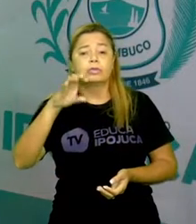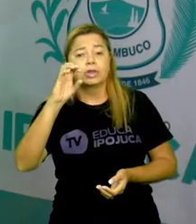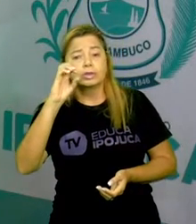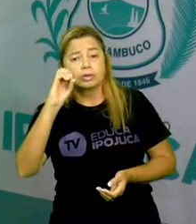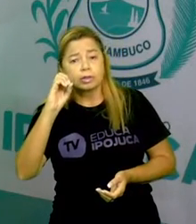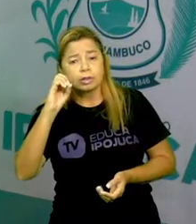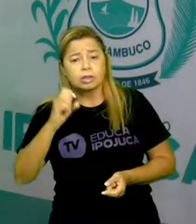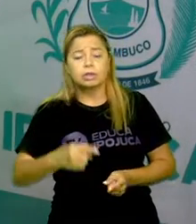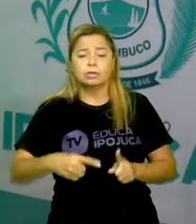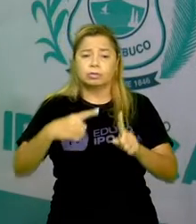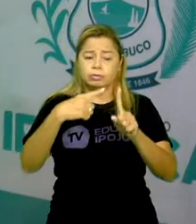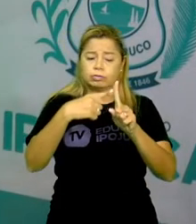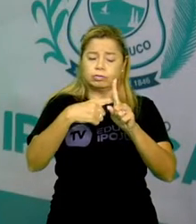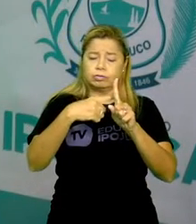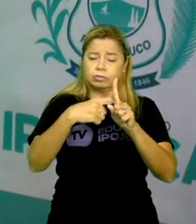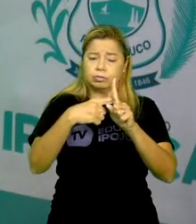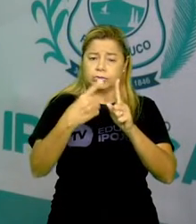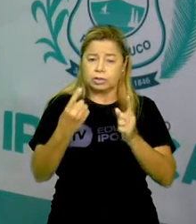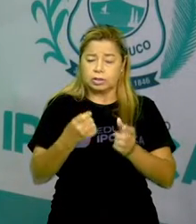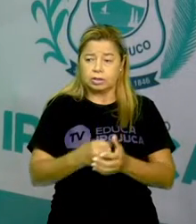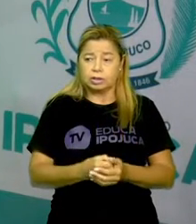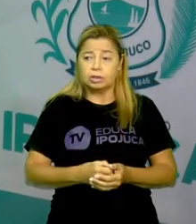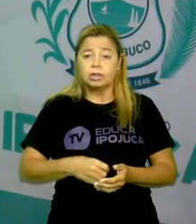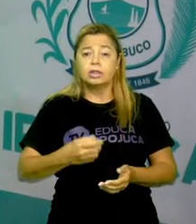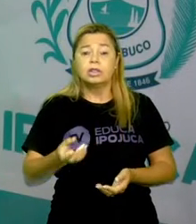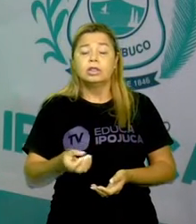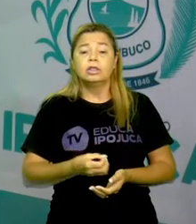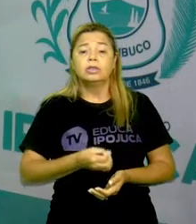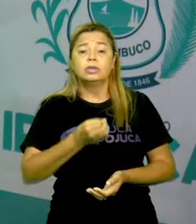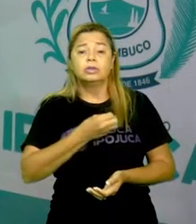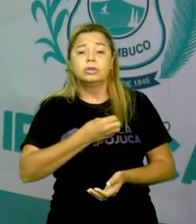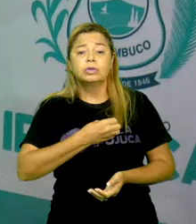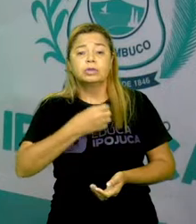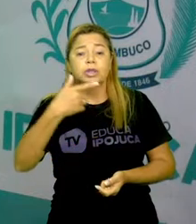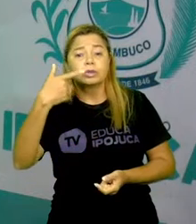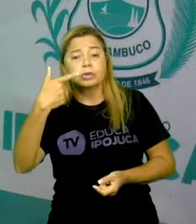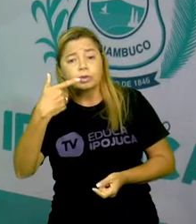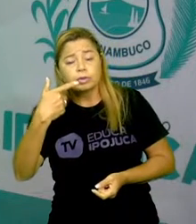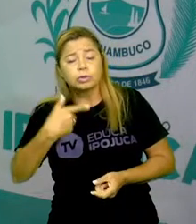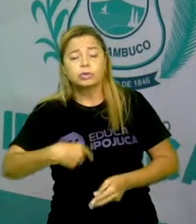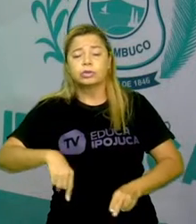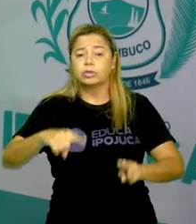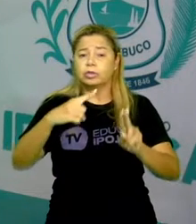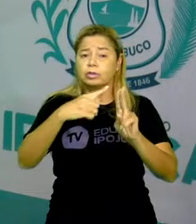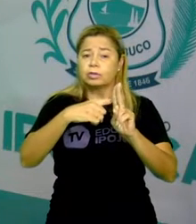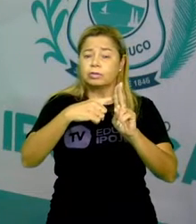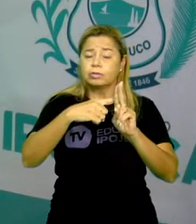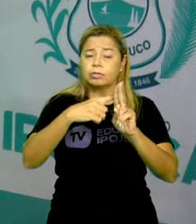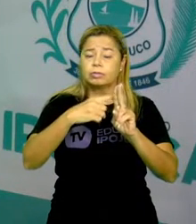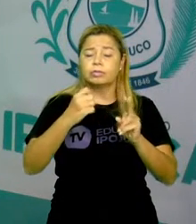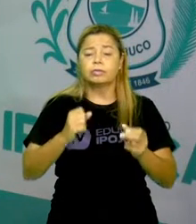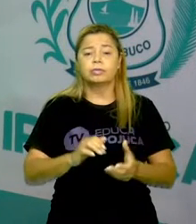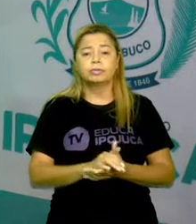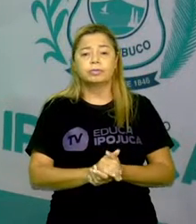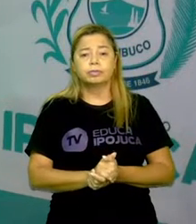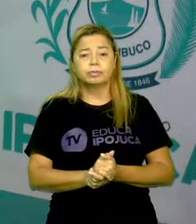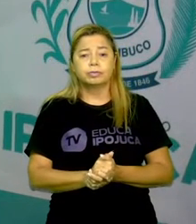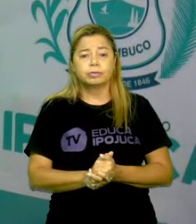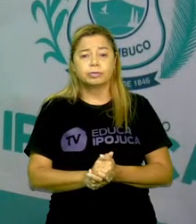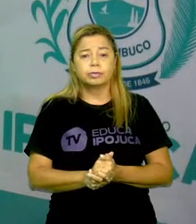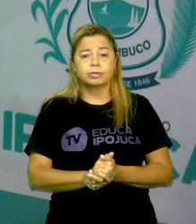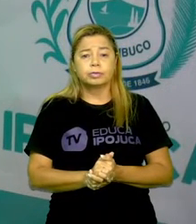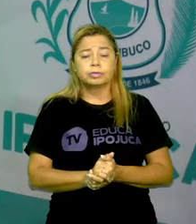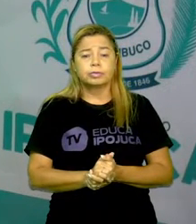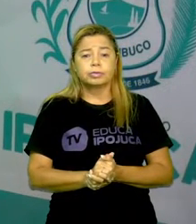e colocamos o 2 na faixa das dezenas, tá certo? E aqui fica como